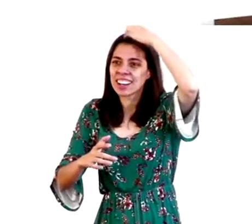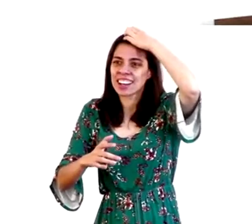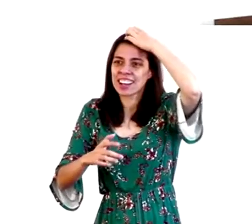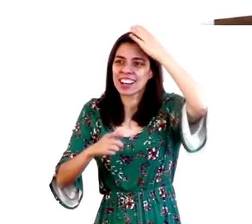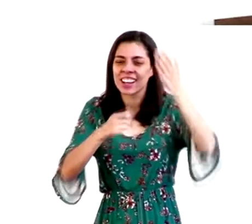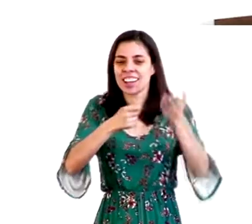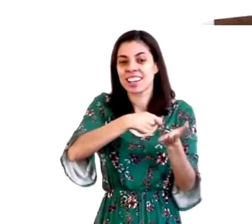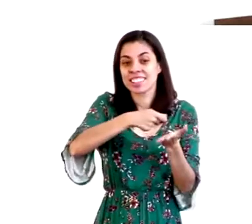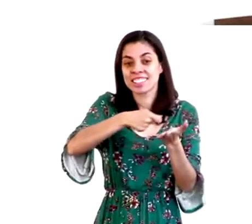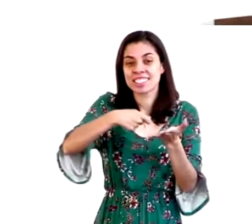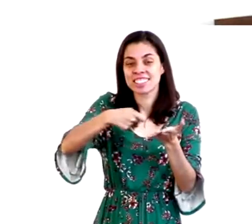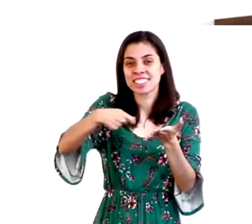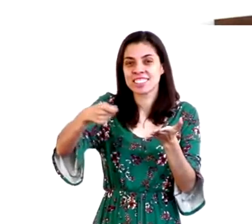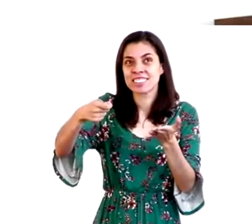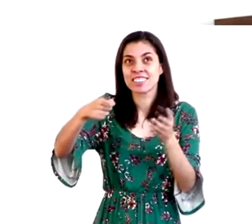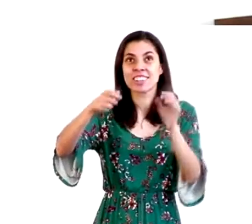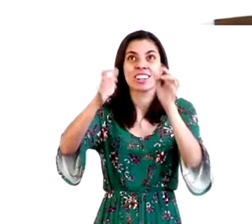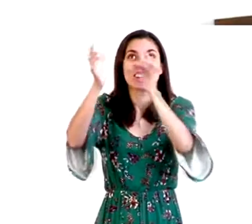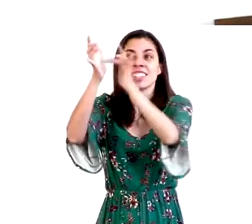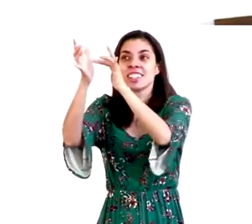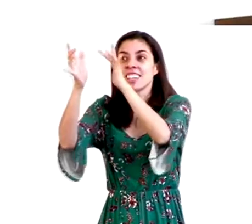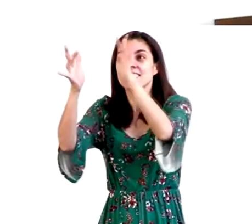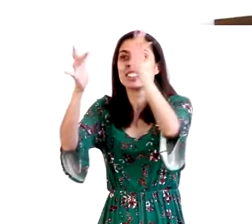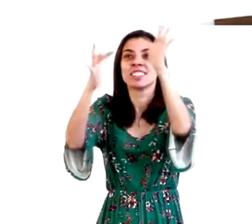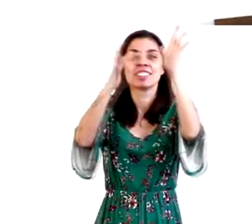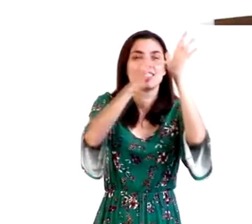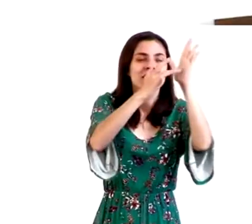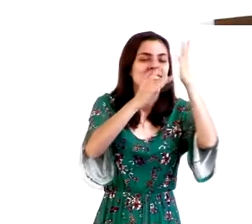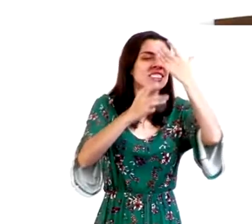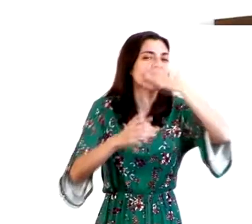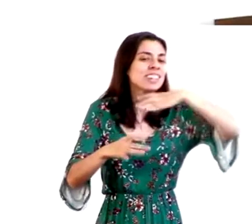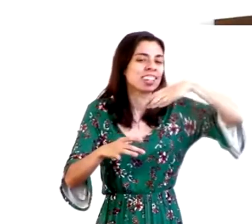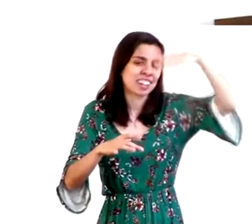Jesus é Rei.